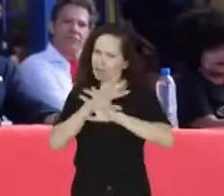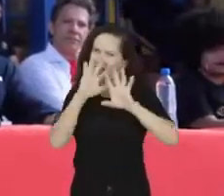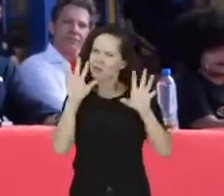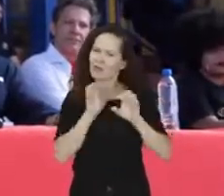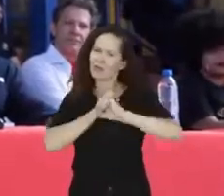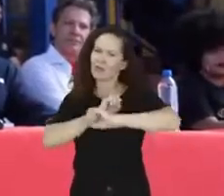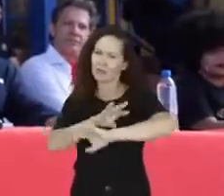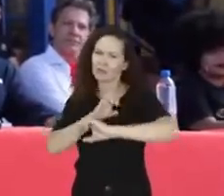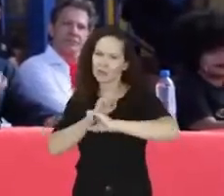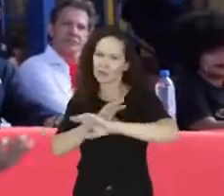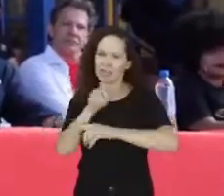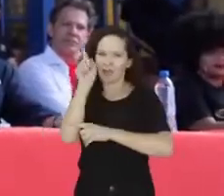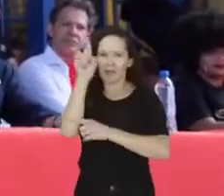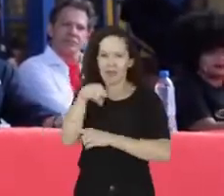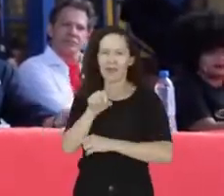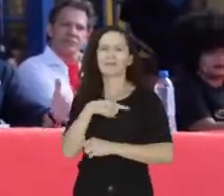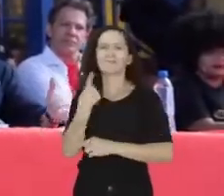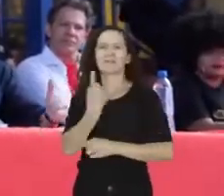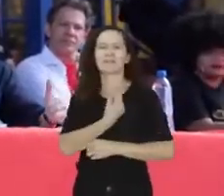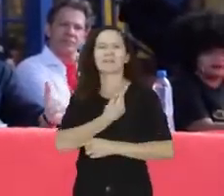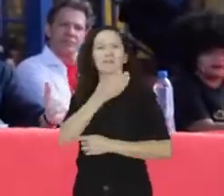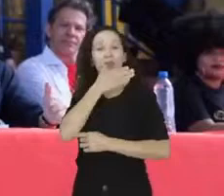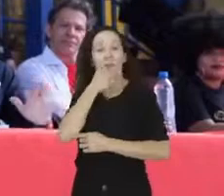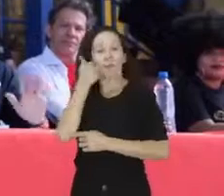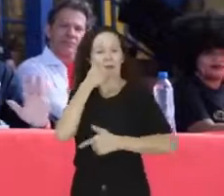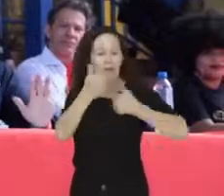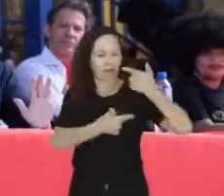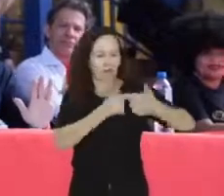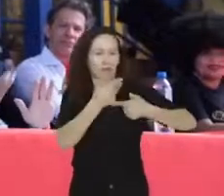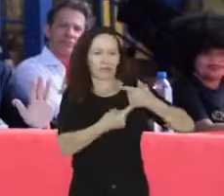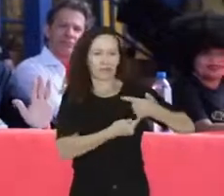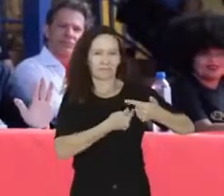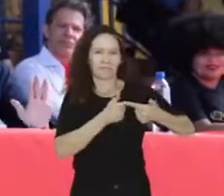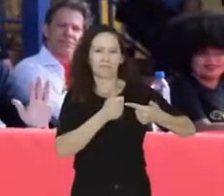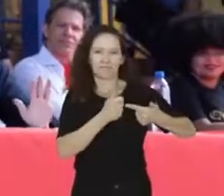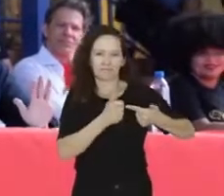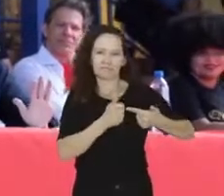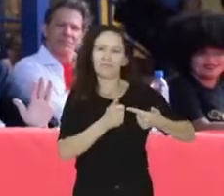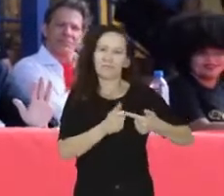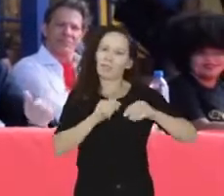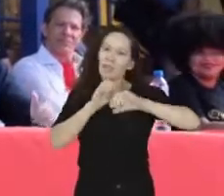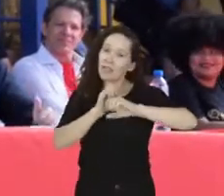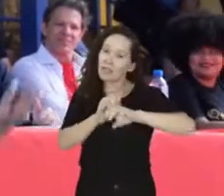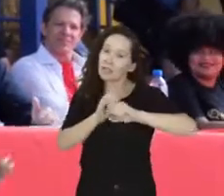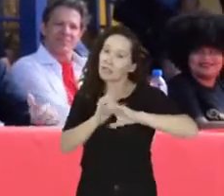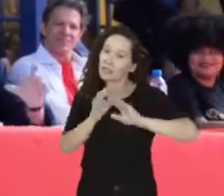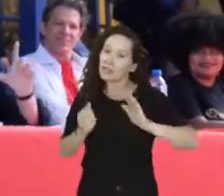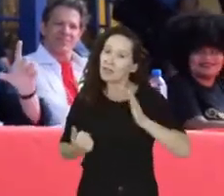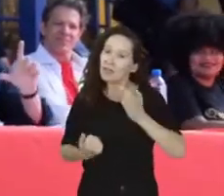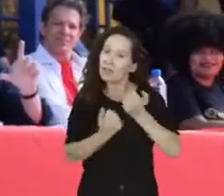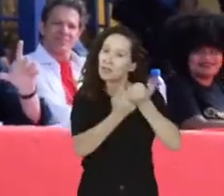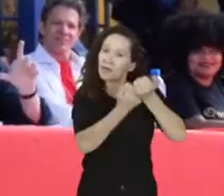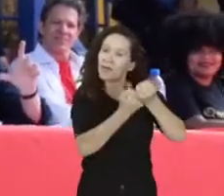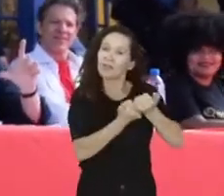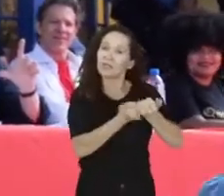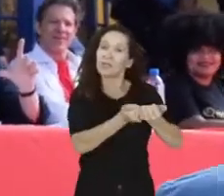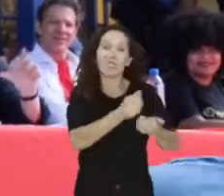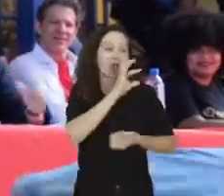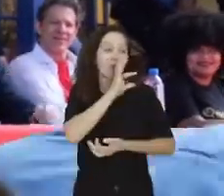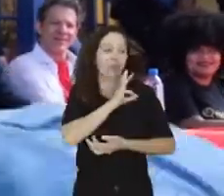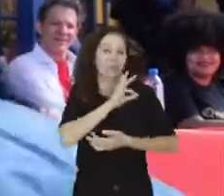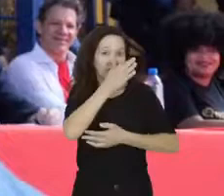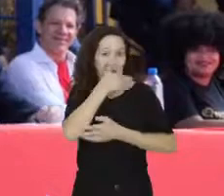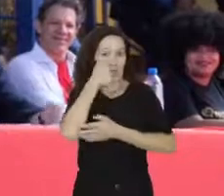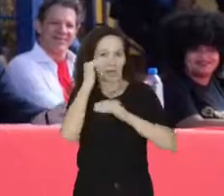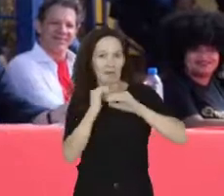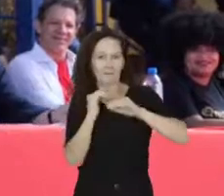ela nos vai dar melhores empregos, a educação vai dar melhores remunerações para a gente. Só que, ao